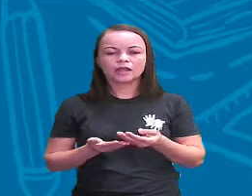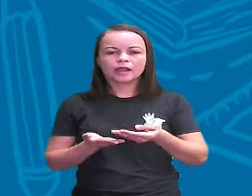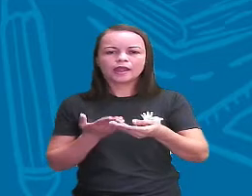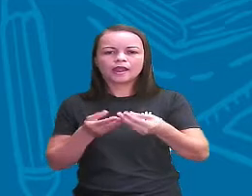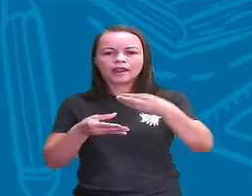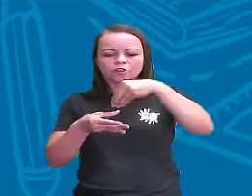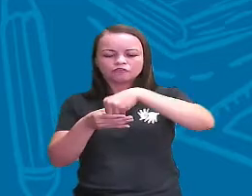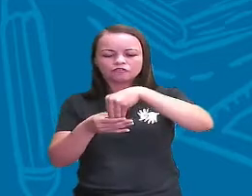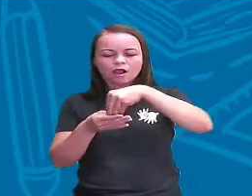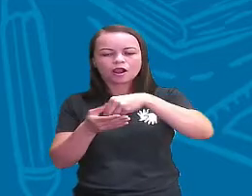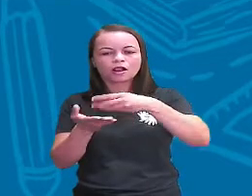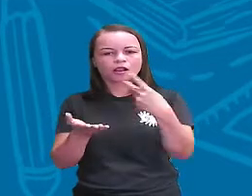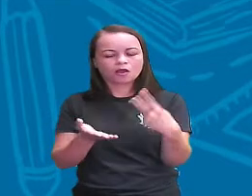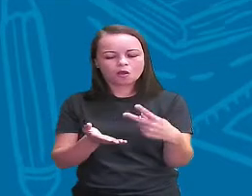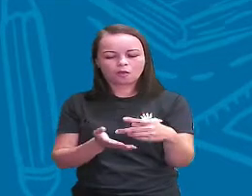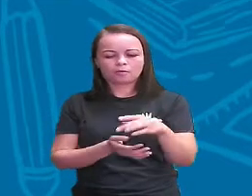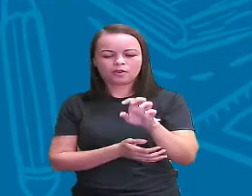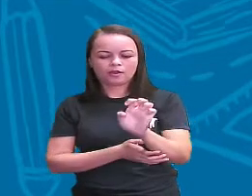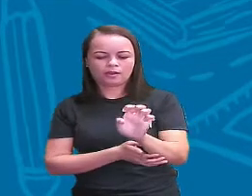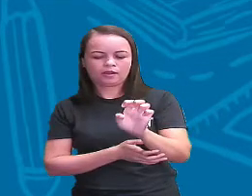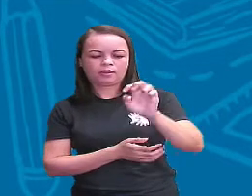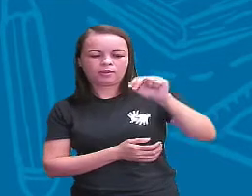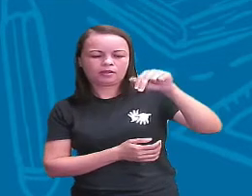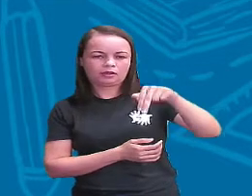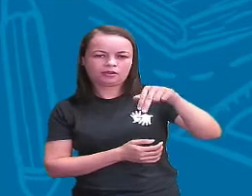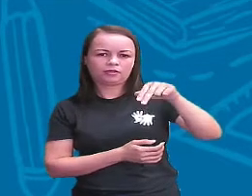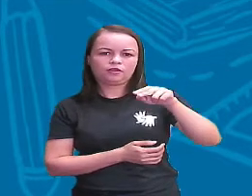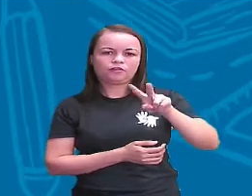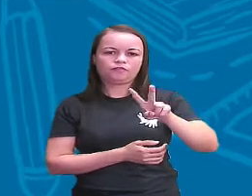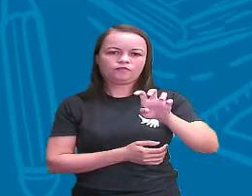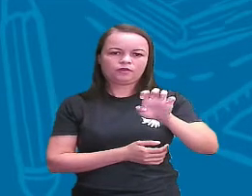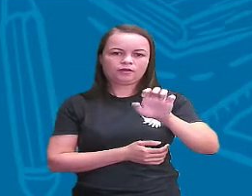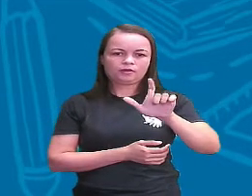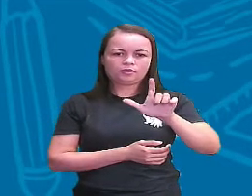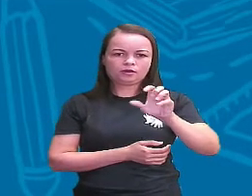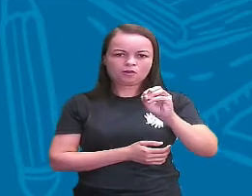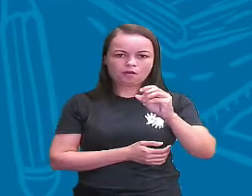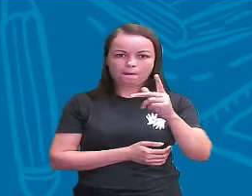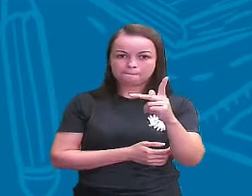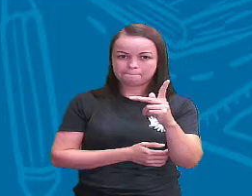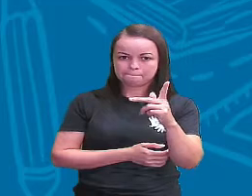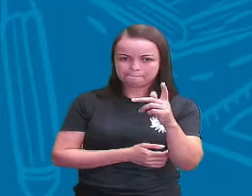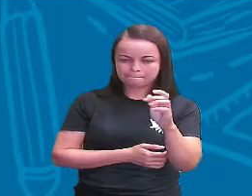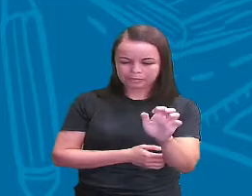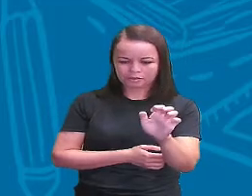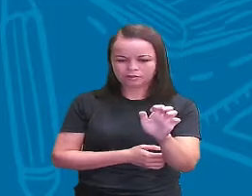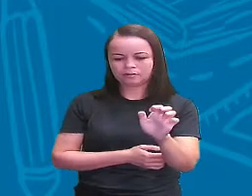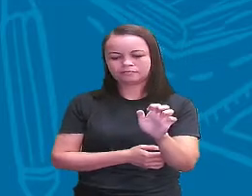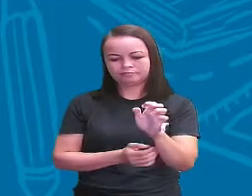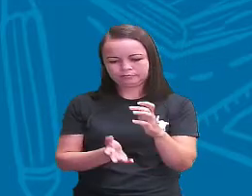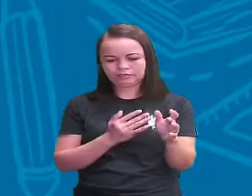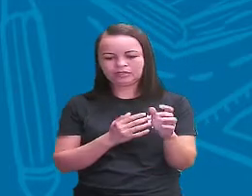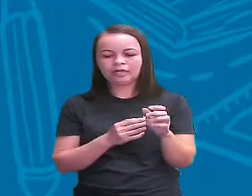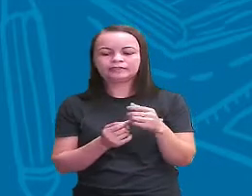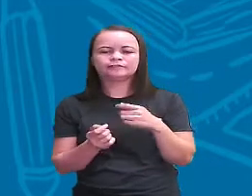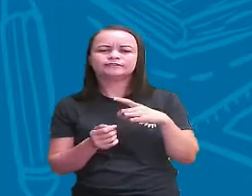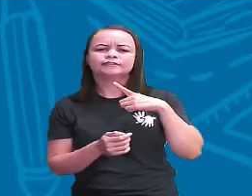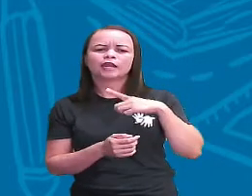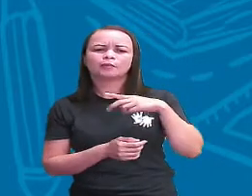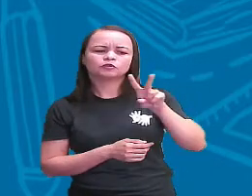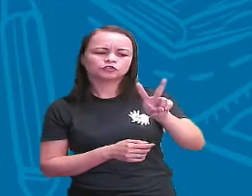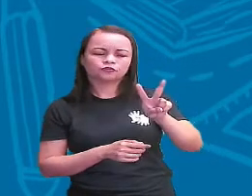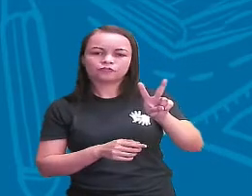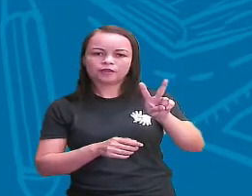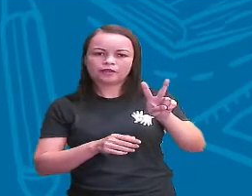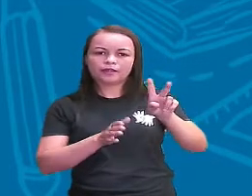Envelope. Após esse espaço, essa lacuna, temos a letrinha V, que então necessariamente vai ser colocado